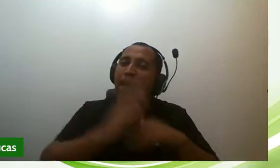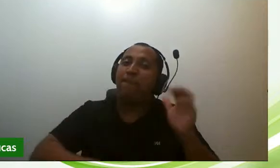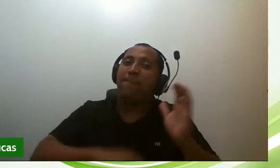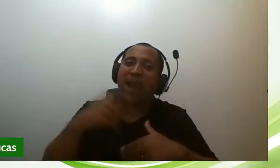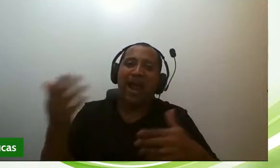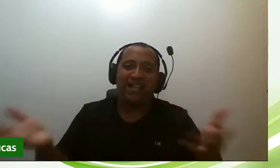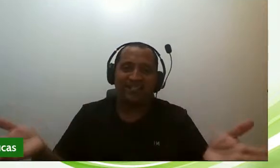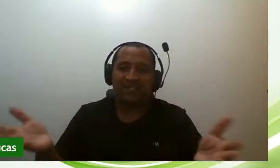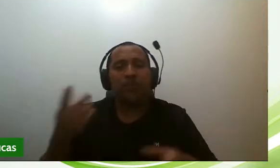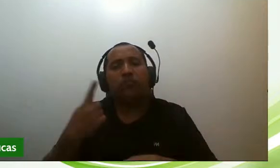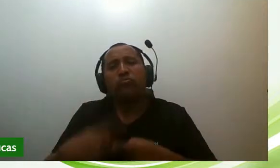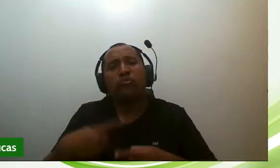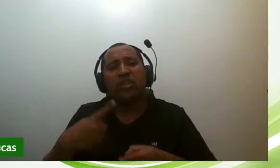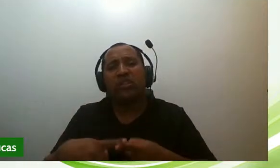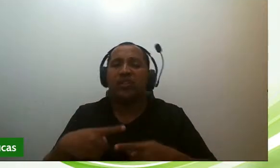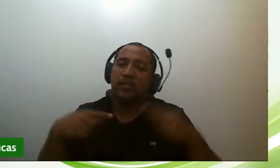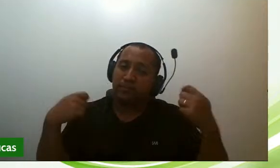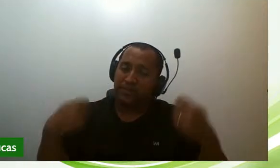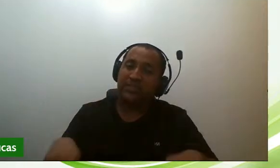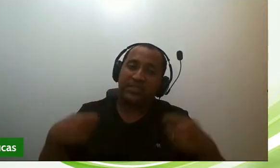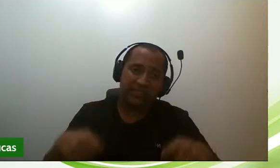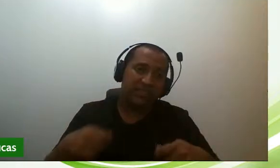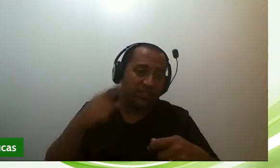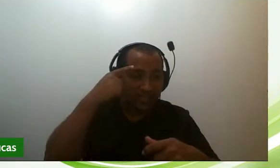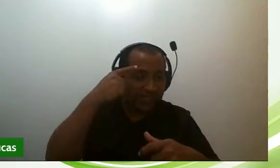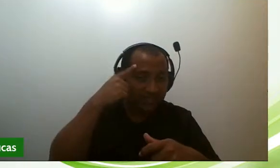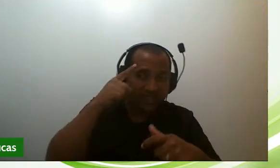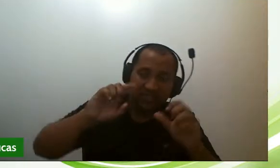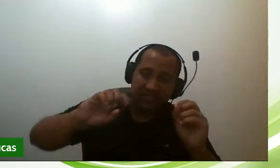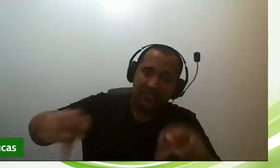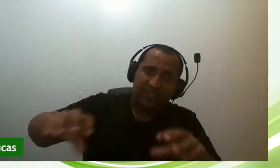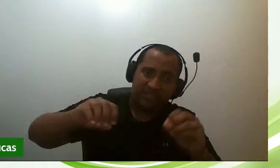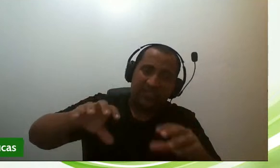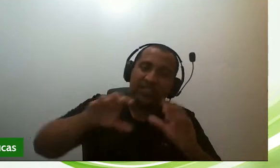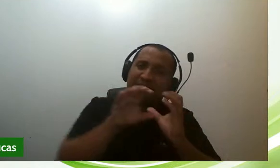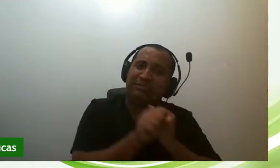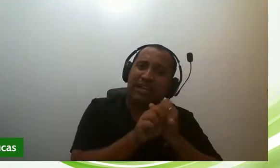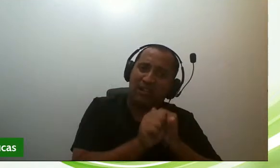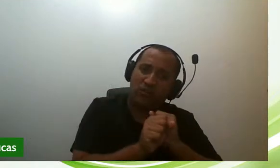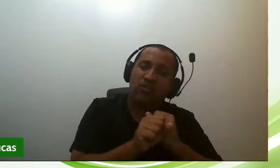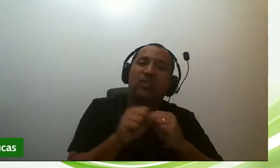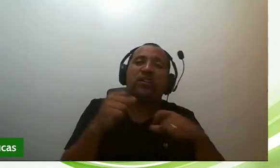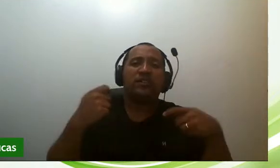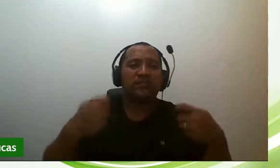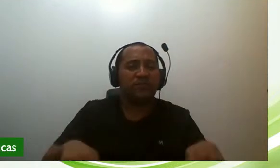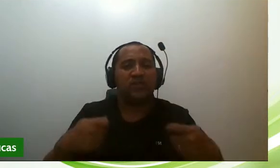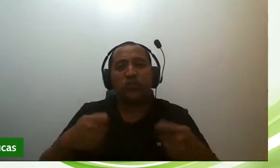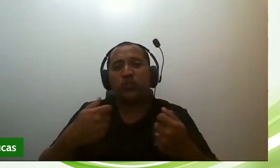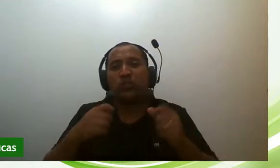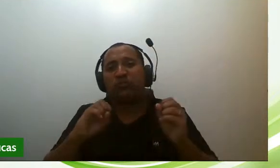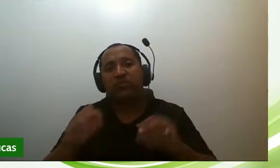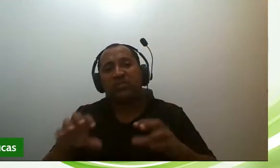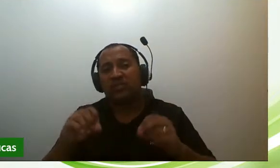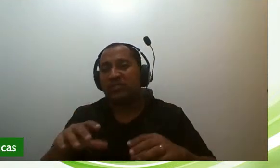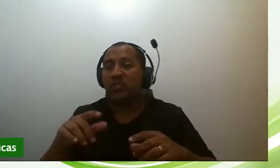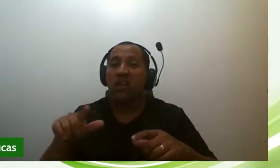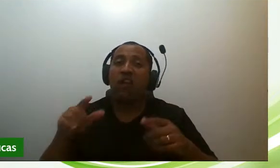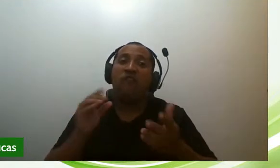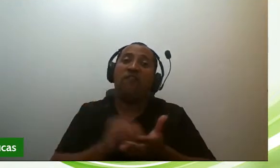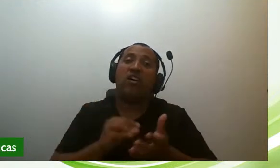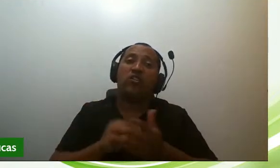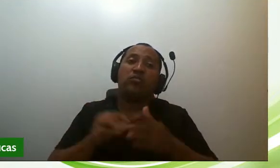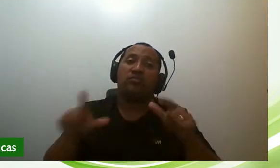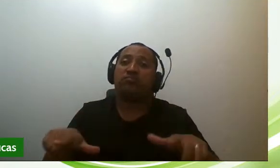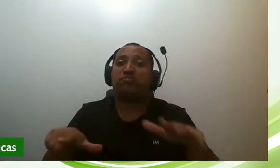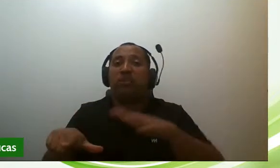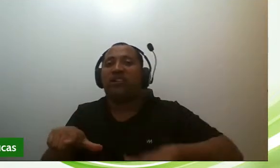vezes, porque a gente tem que pegar e ensinar aquele cálculo, a gente tem que ensinar aquela coisa, e aí a gente não dá espaço. O